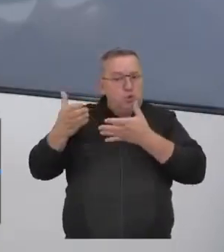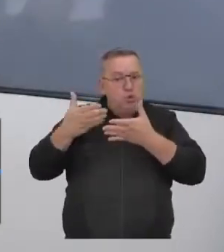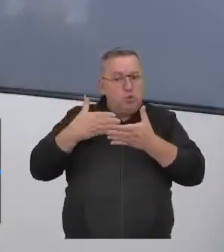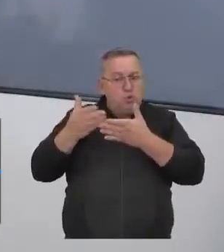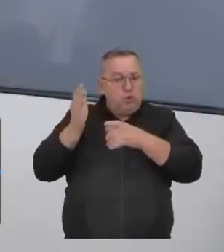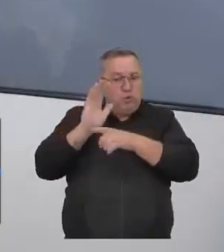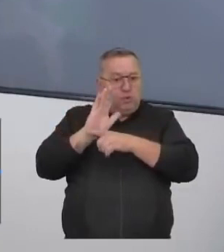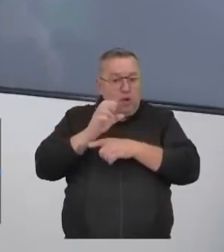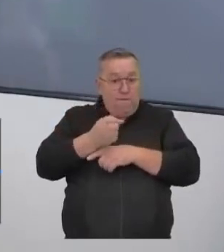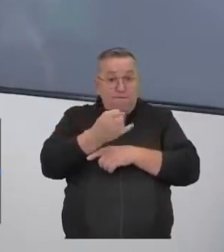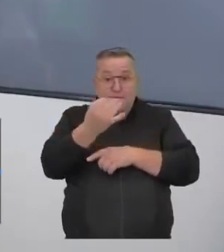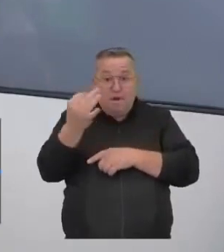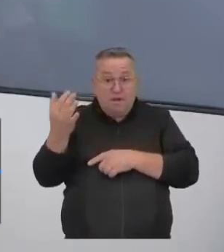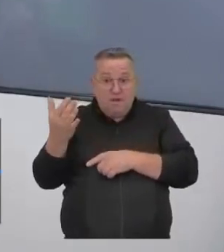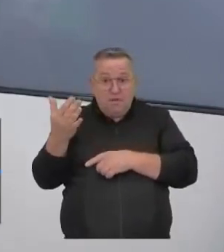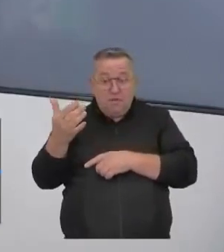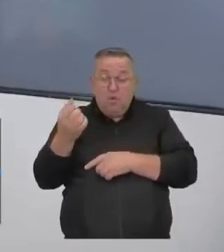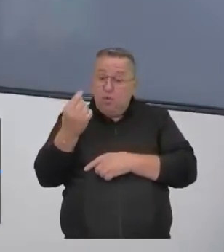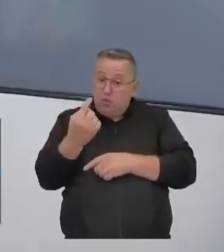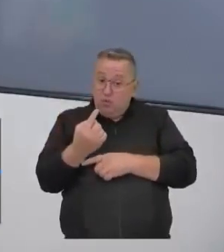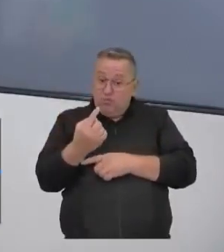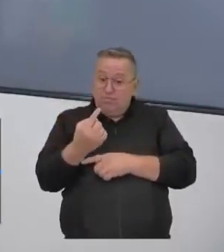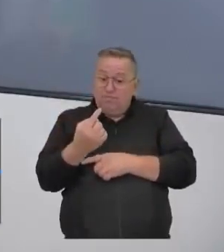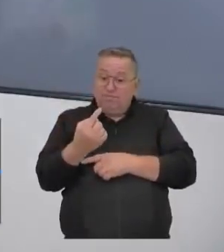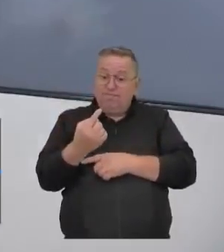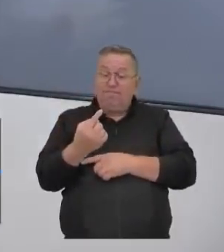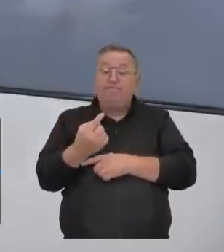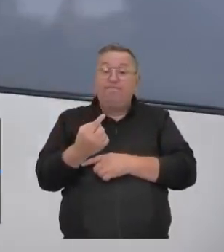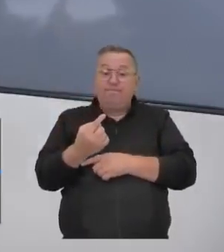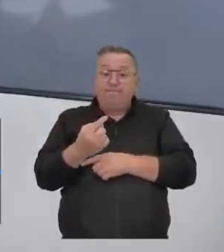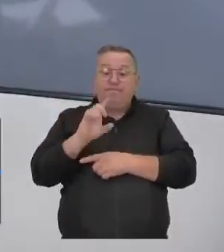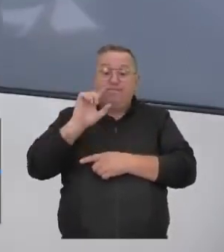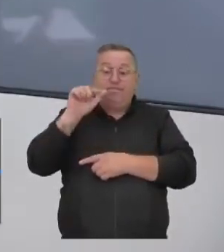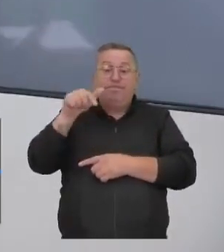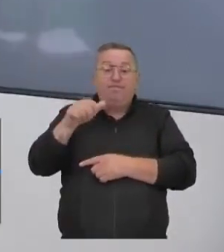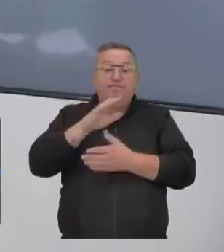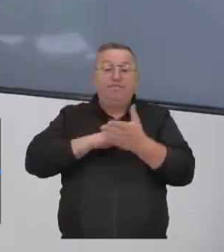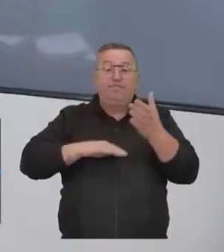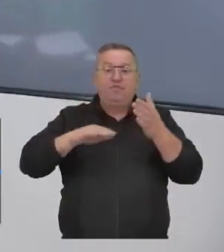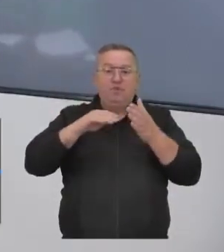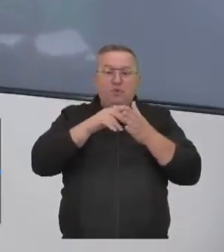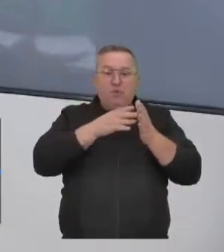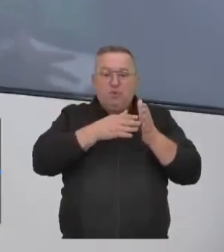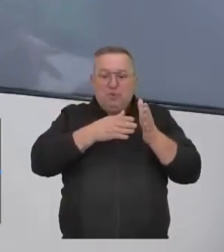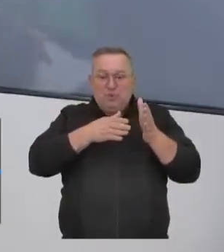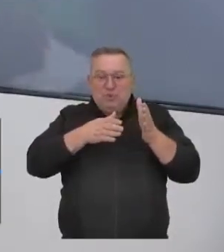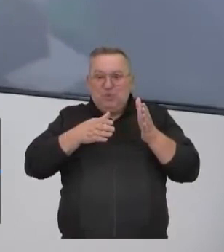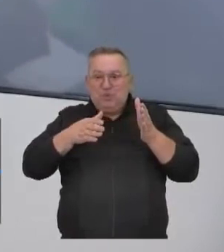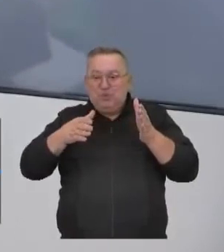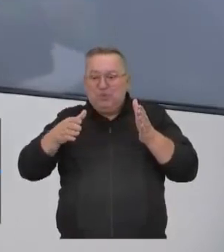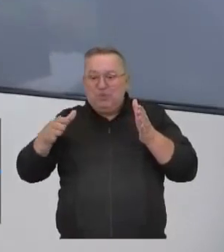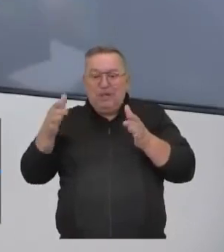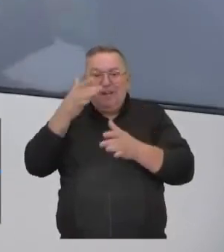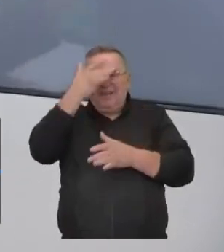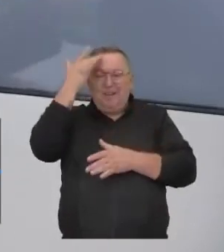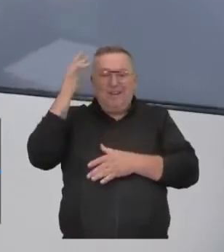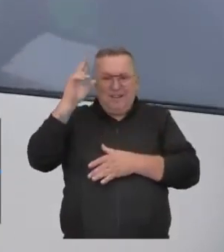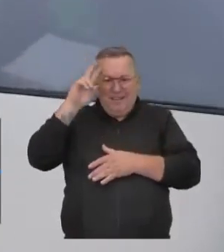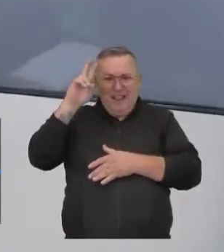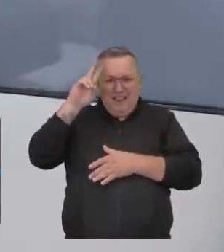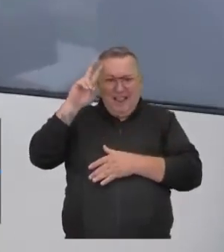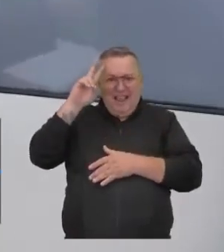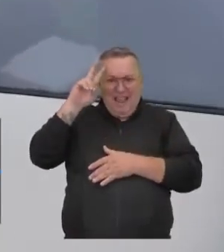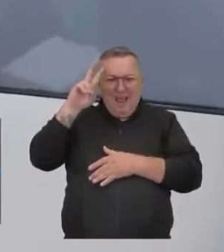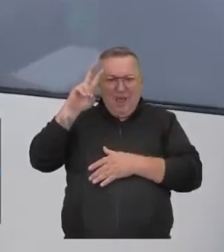ou em prol de um. E aí, depois de toda essa saga, que o ser humano, né, vocês se lembram?